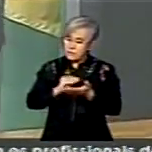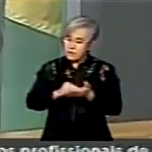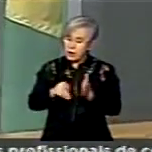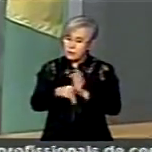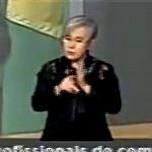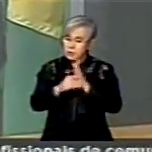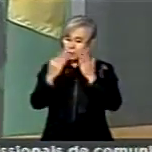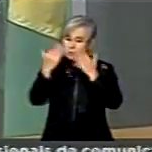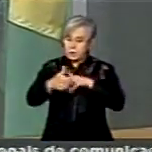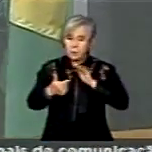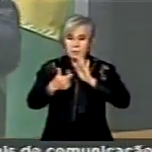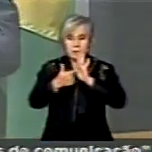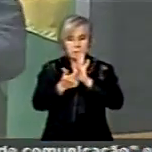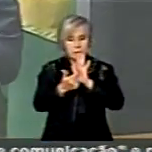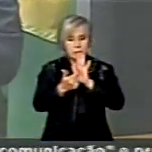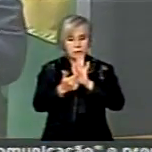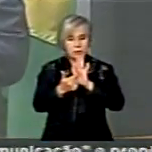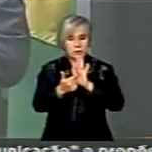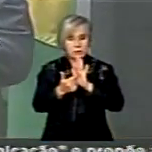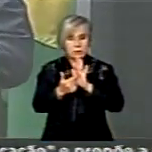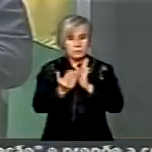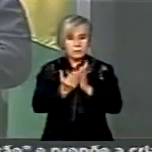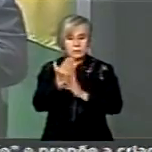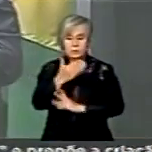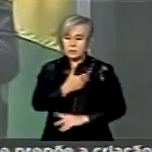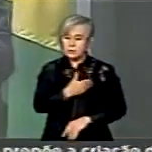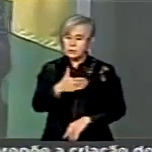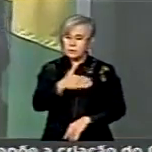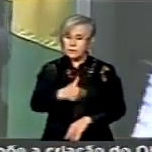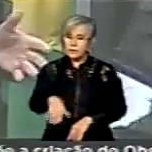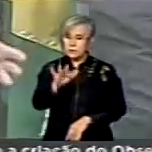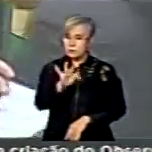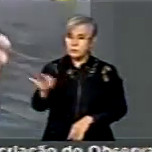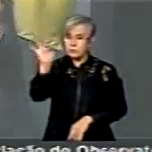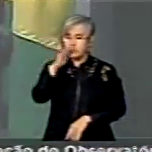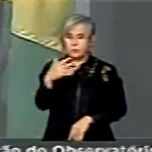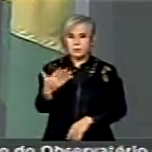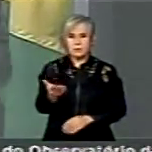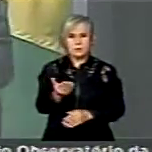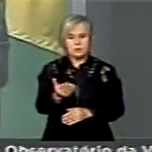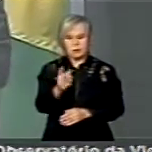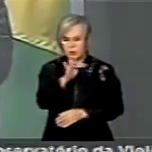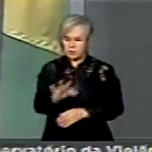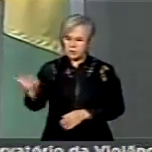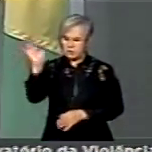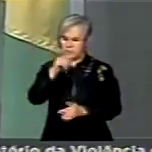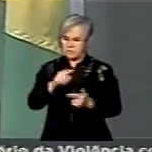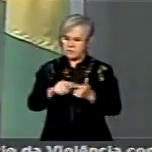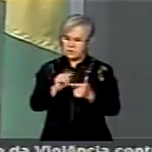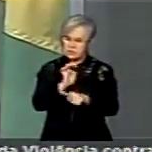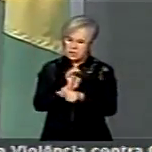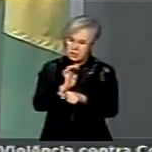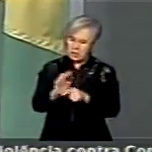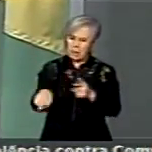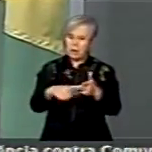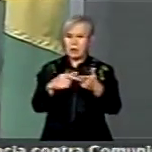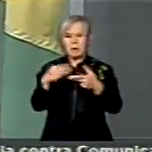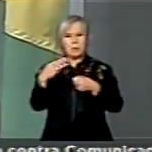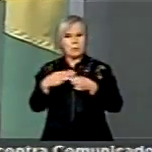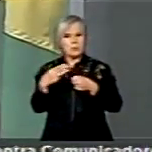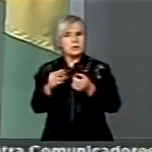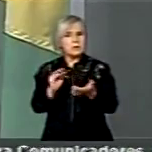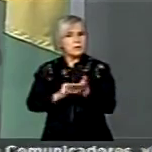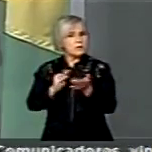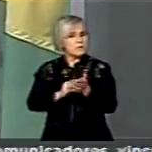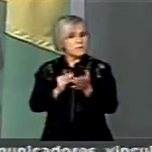prestação desses serviços públicos pelo poder público, seja a nível do governo federal, seja a nível dos governos estaduais,